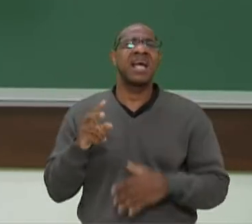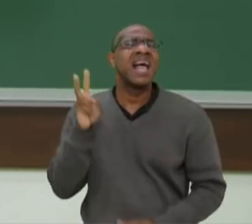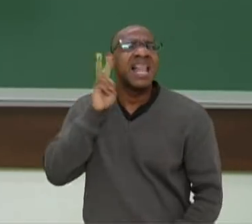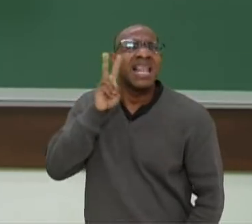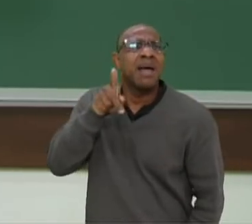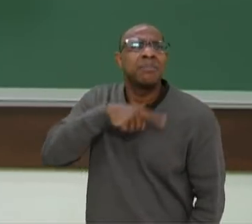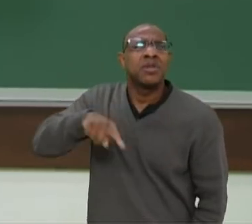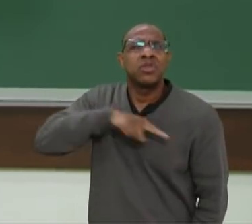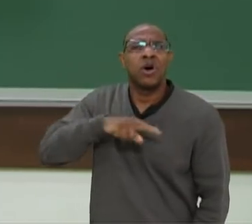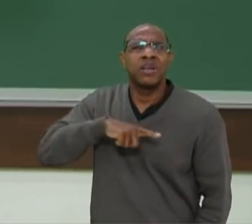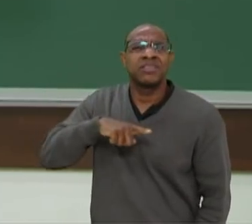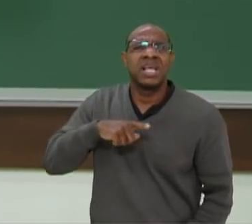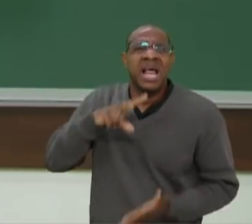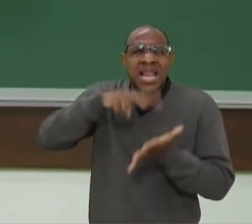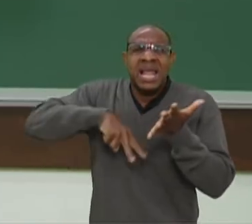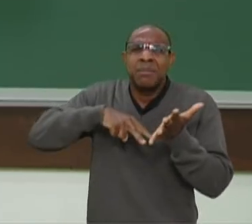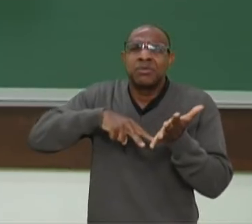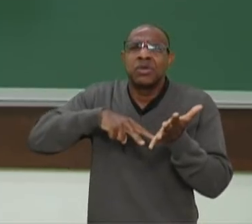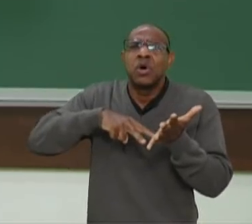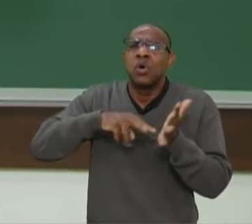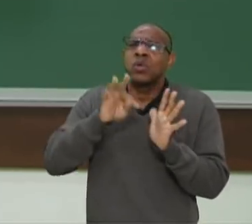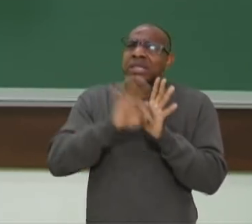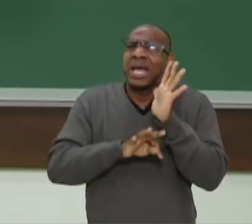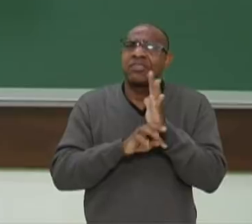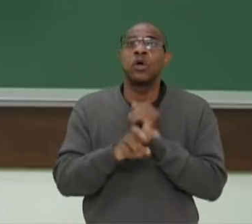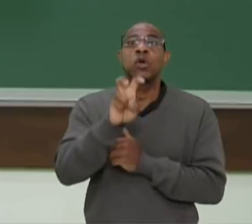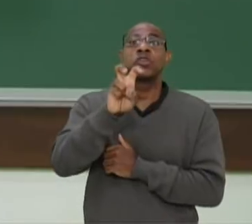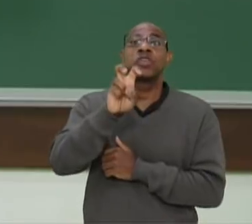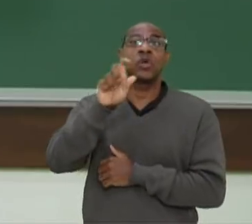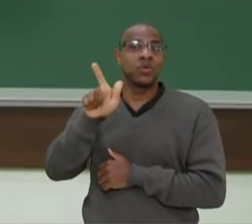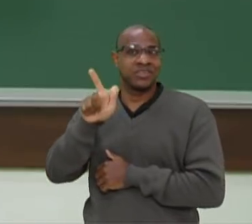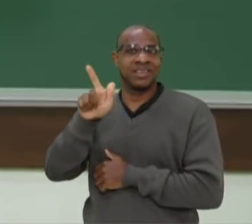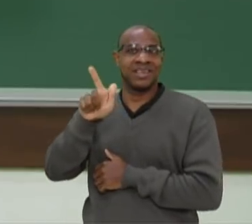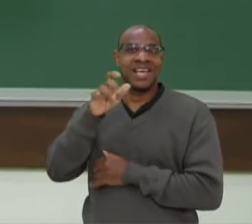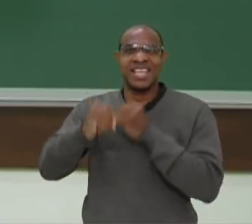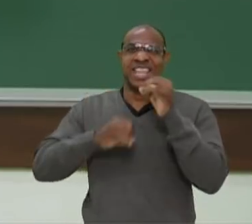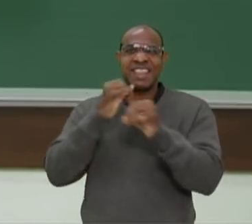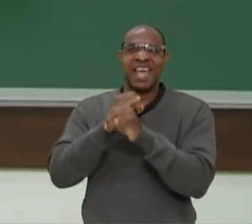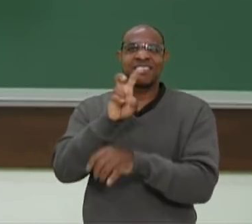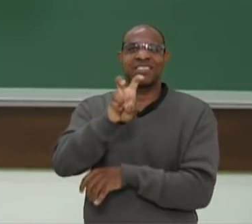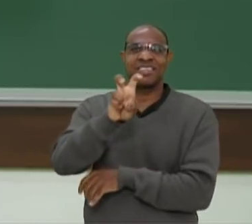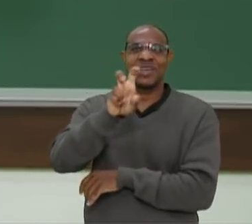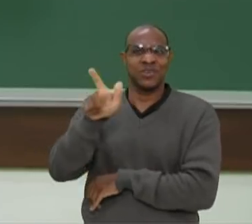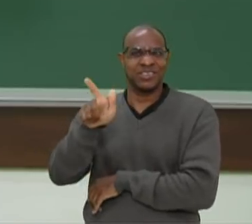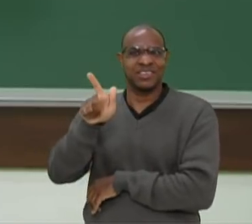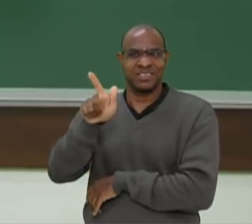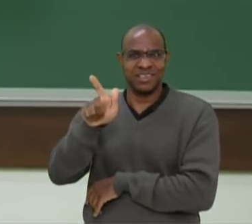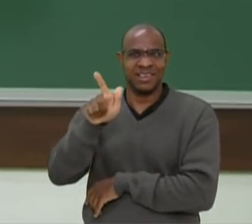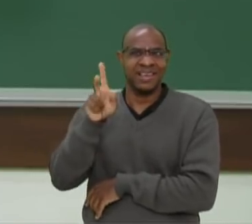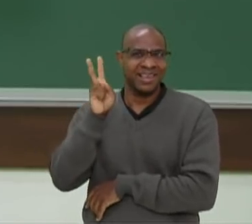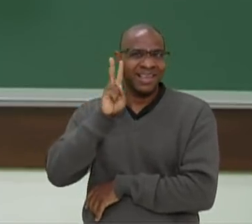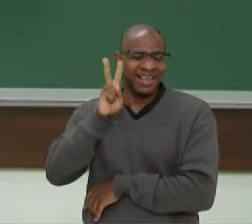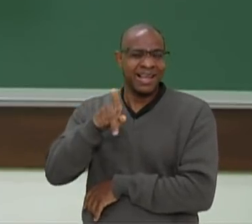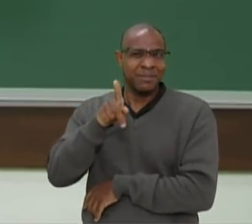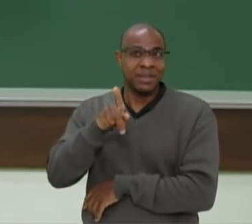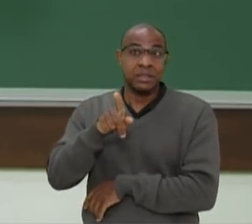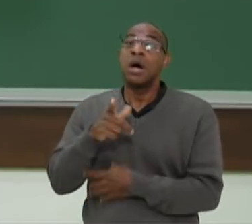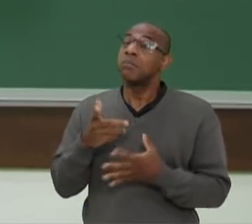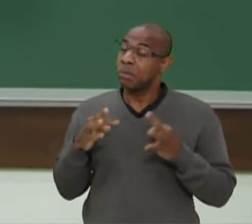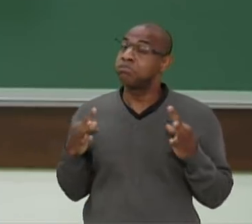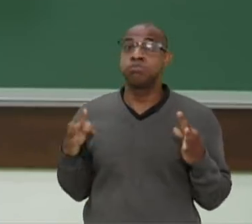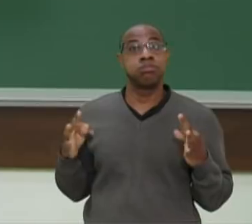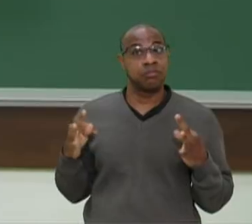sobre 5G? Que está para chegar. Então, cada vez mais a tecnologia